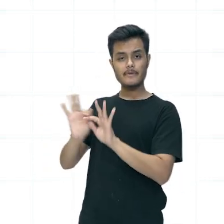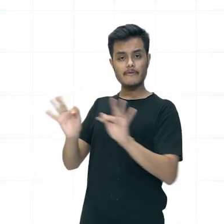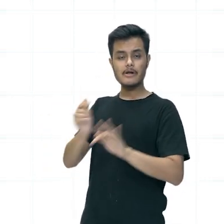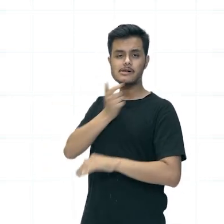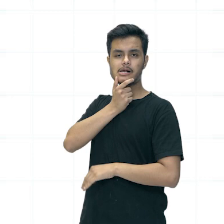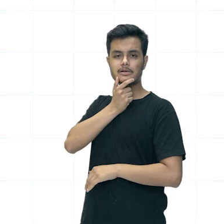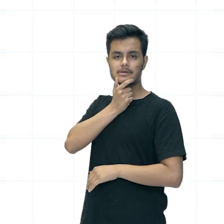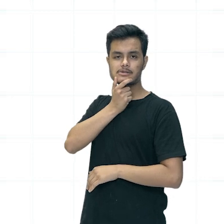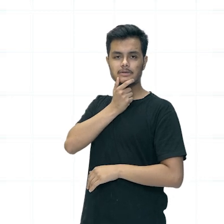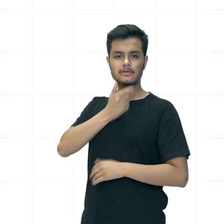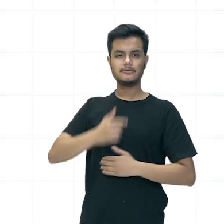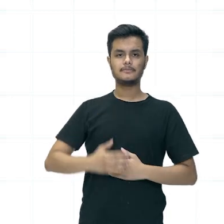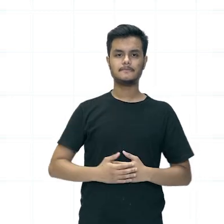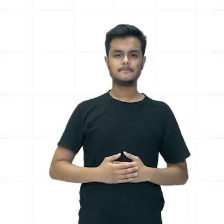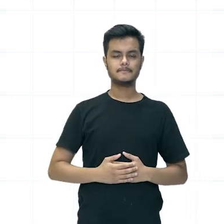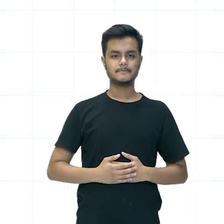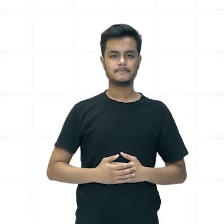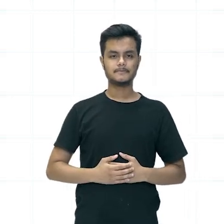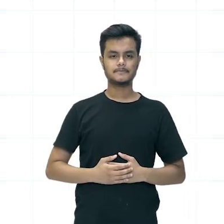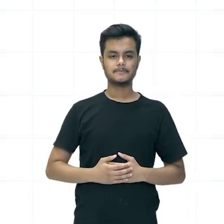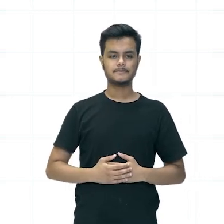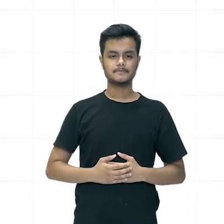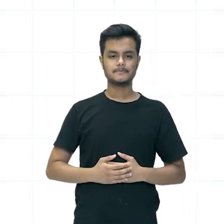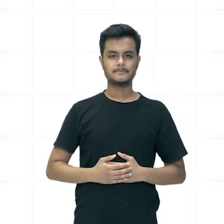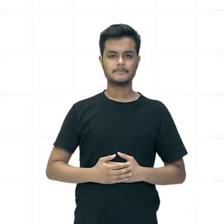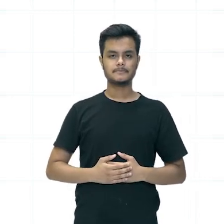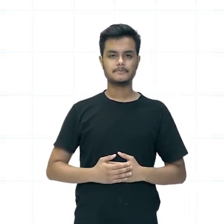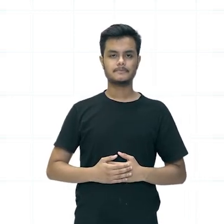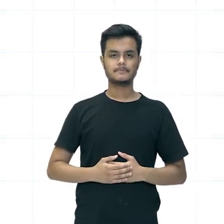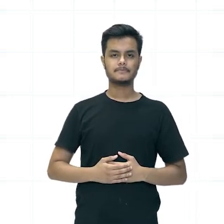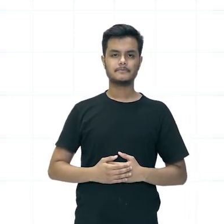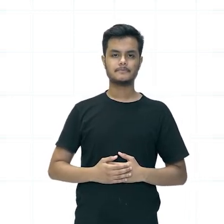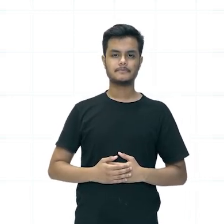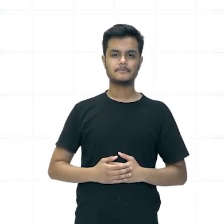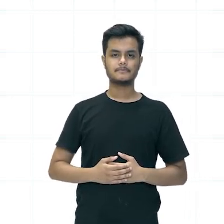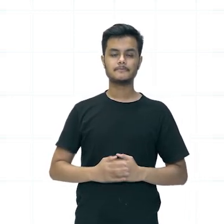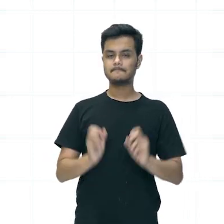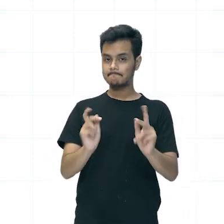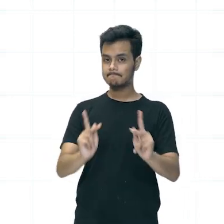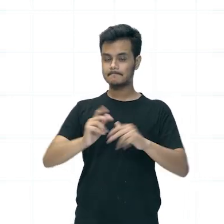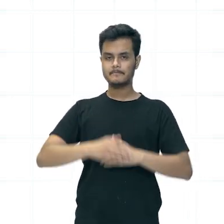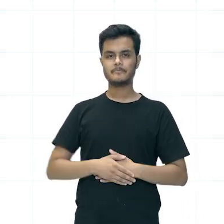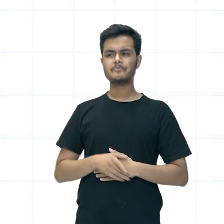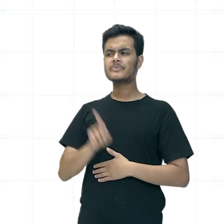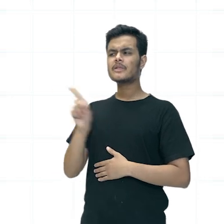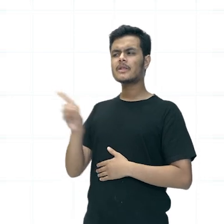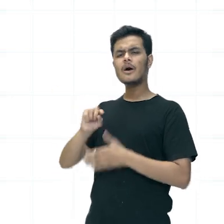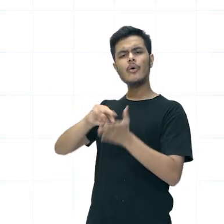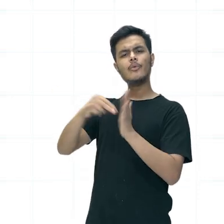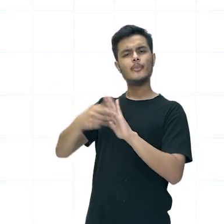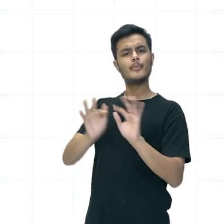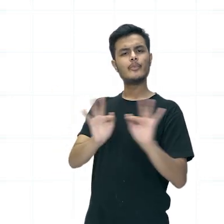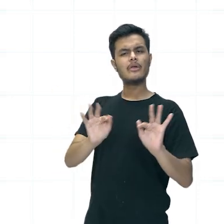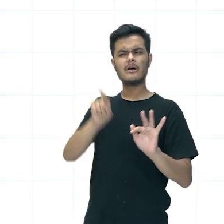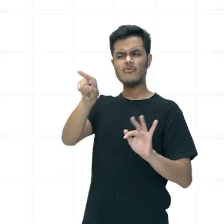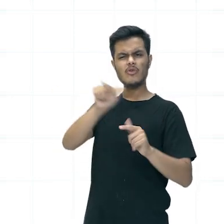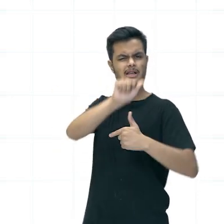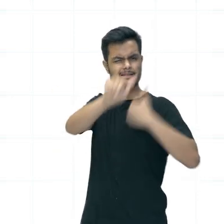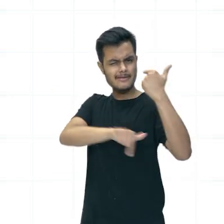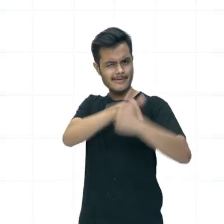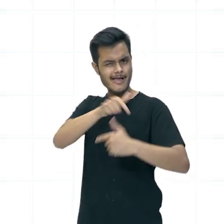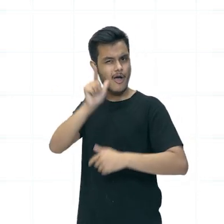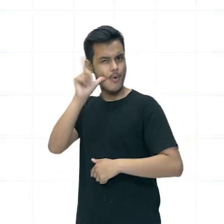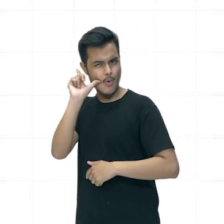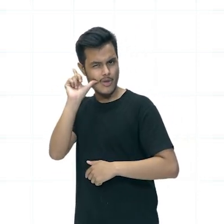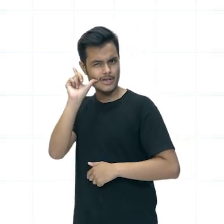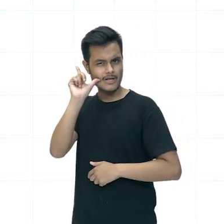you work yesterday? Did you work yesterday? Ok? Você trabalhou ontem?